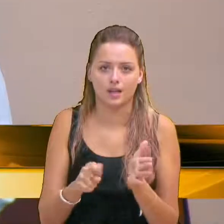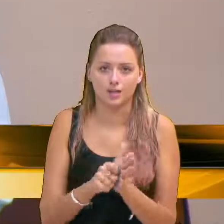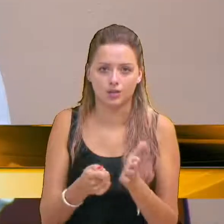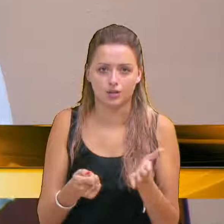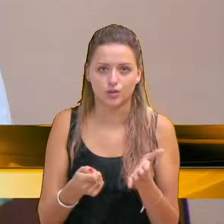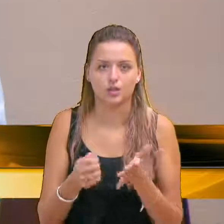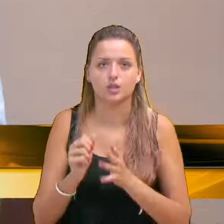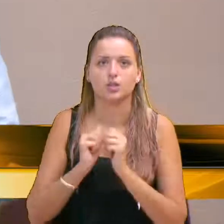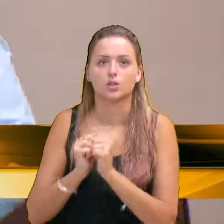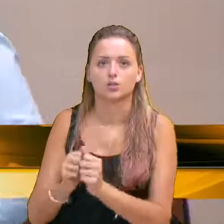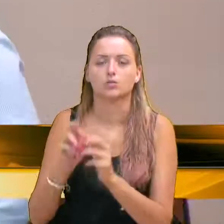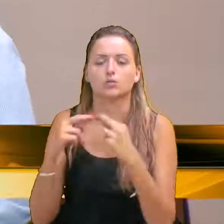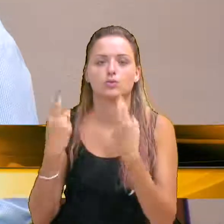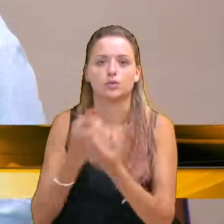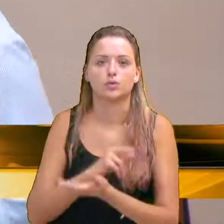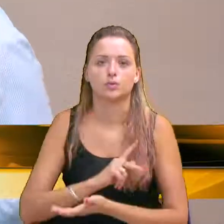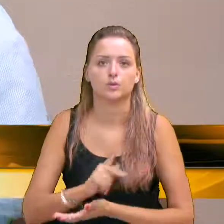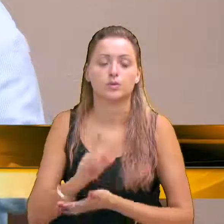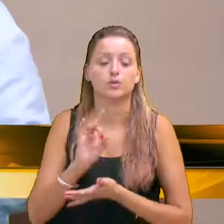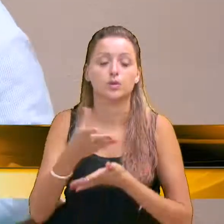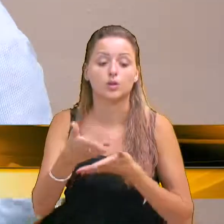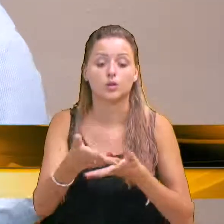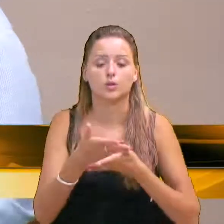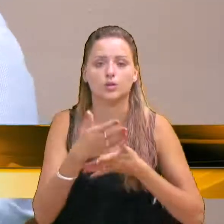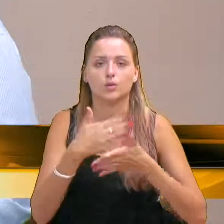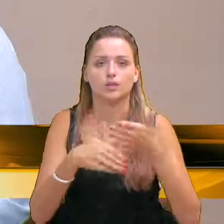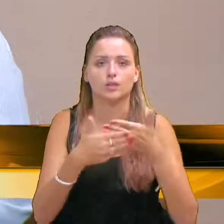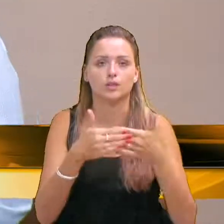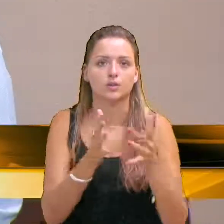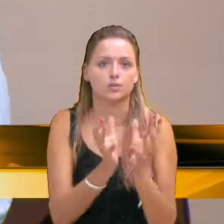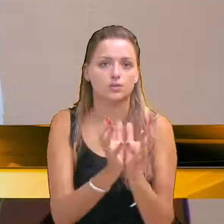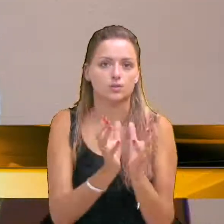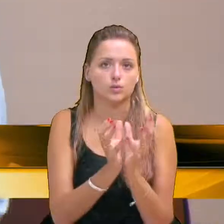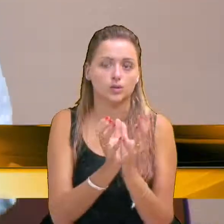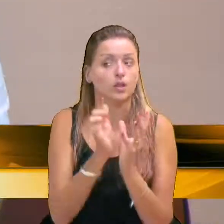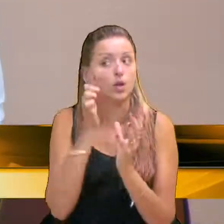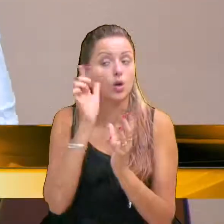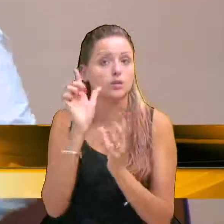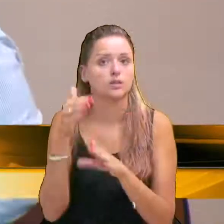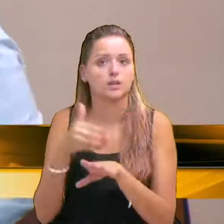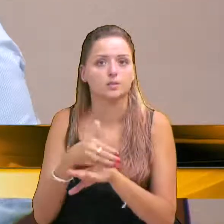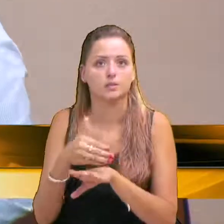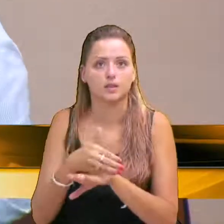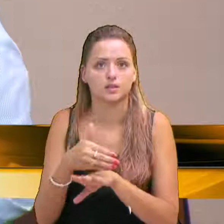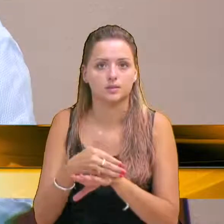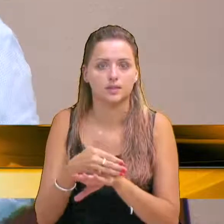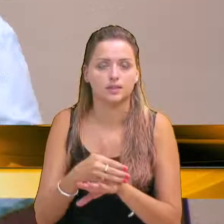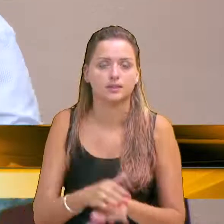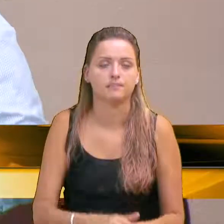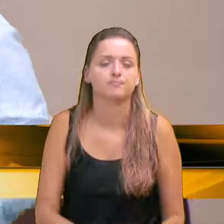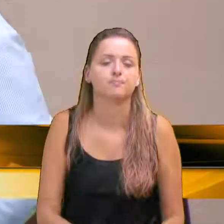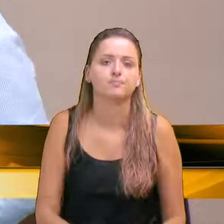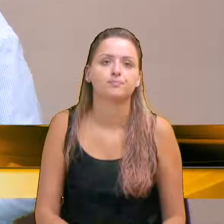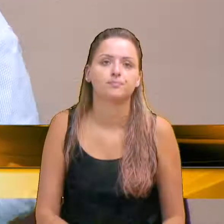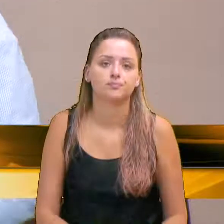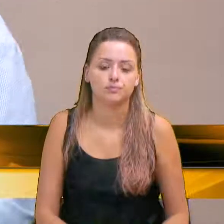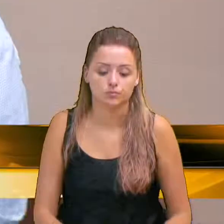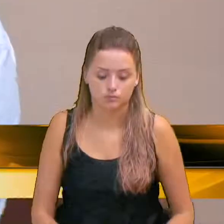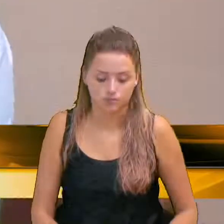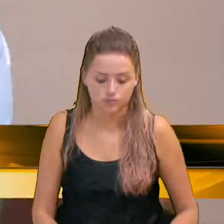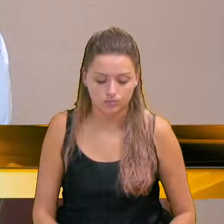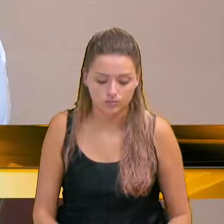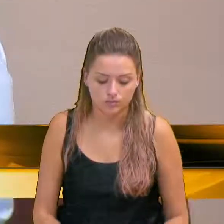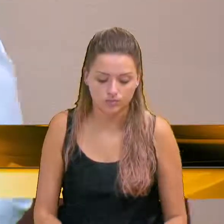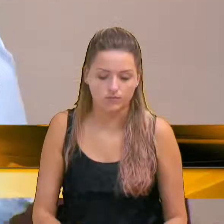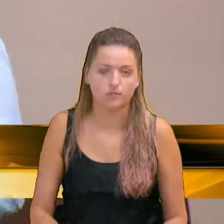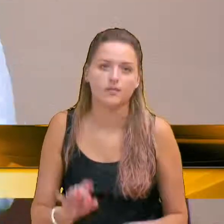o presidente. Então, só gostaria de ver com os colegas, quem puder, ficarei a ouvir algumas sugestões, né, do ano, mas